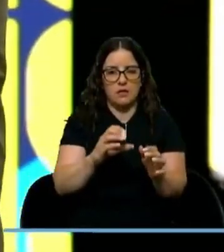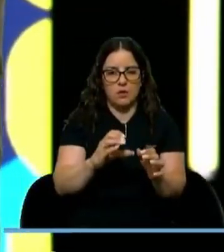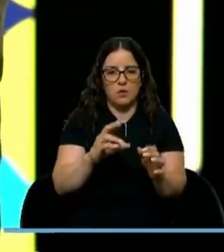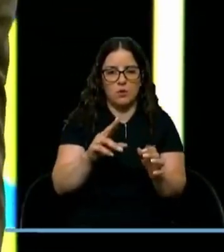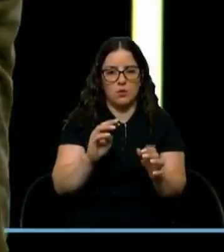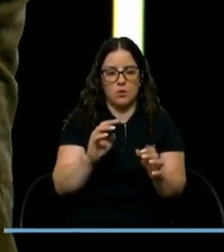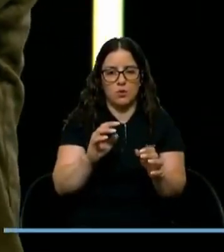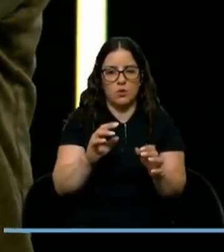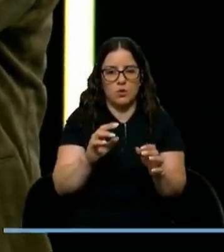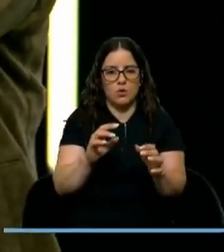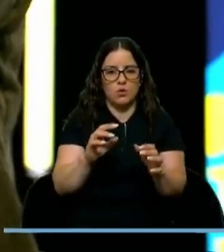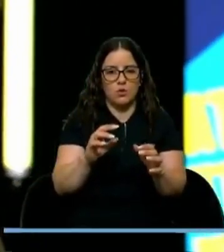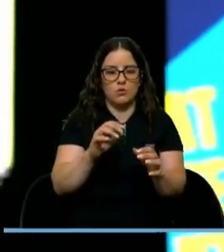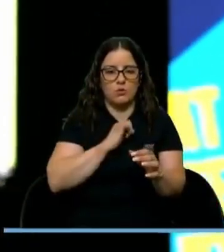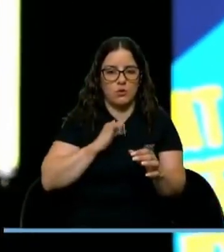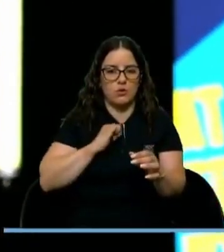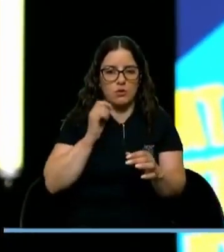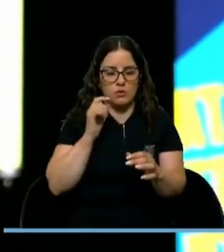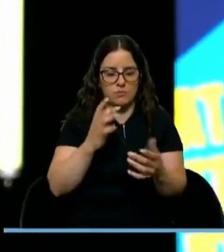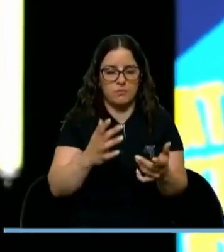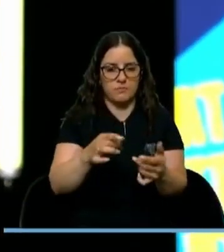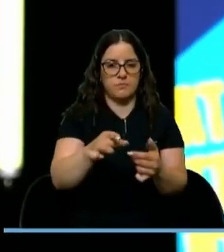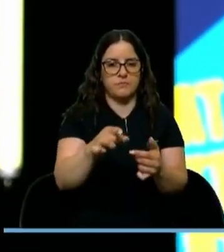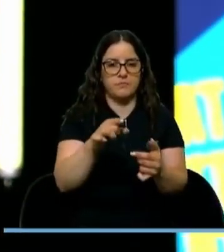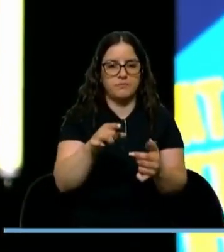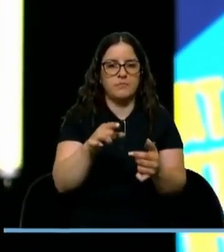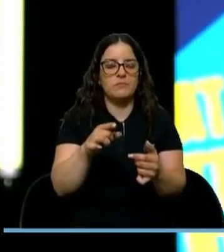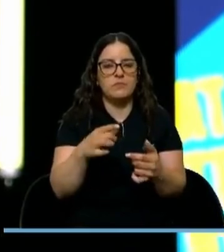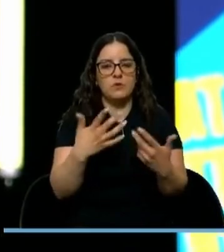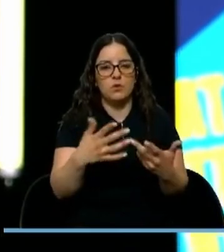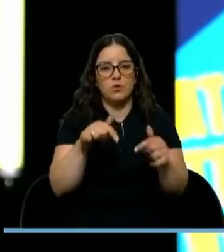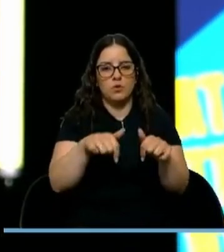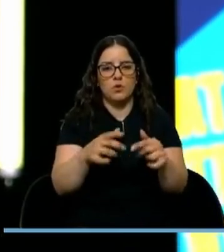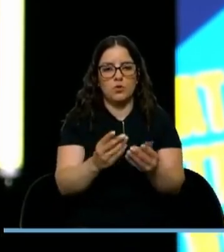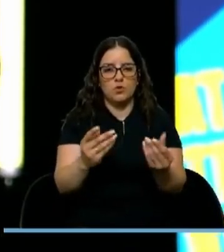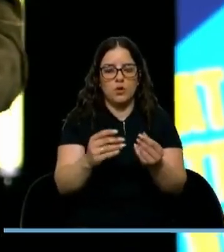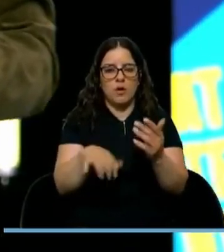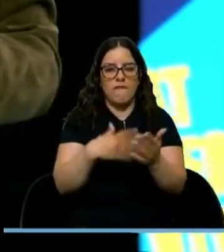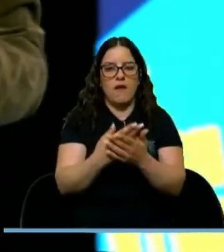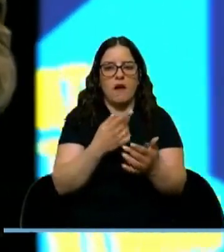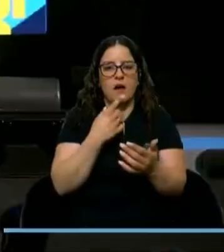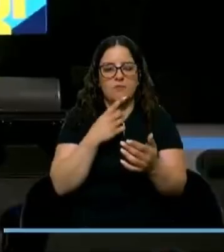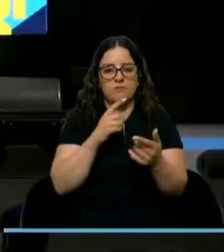hoje nós temos uma solução que vai, de alguma forma, recentralizar